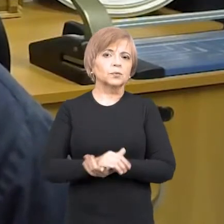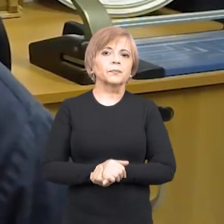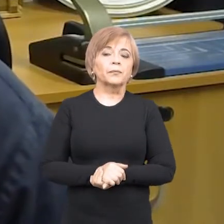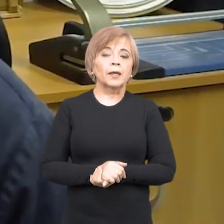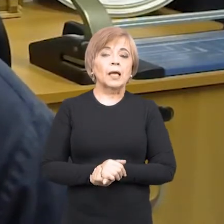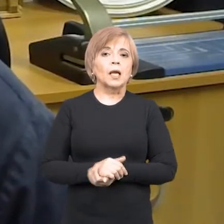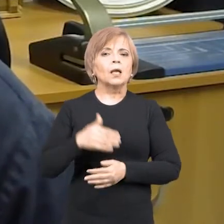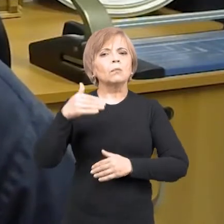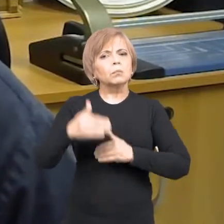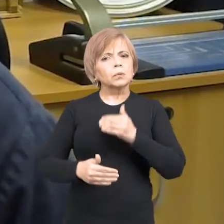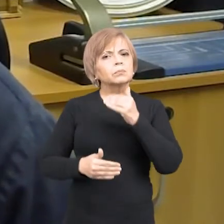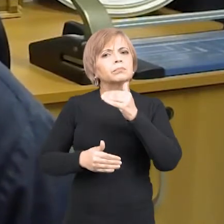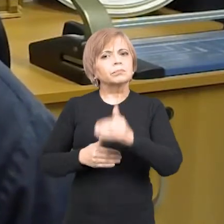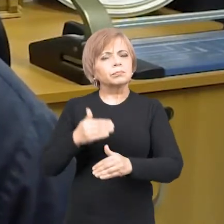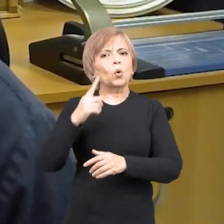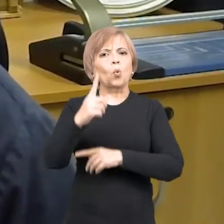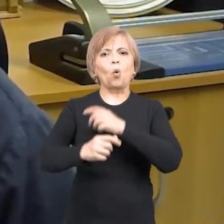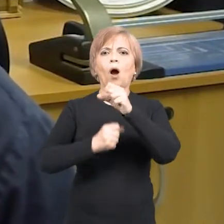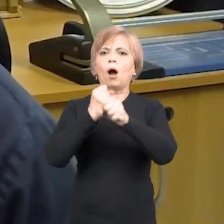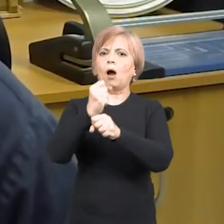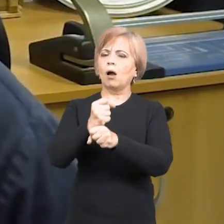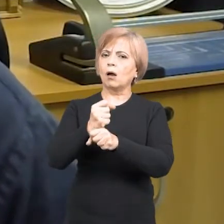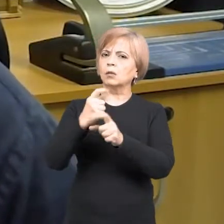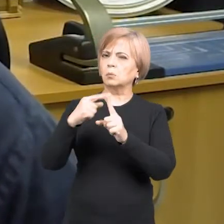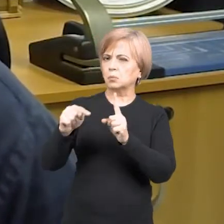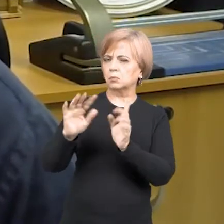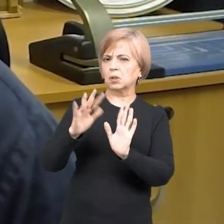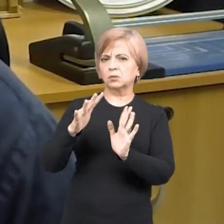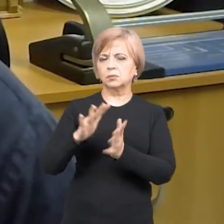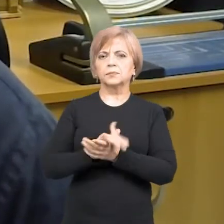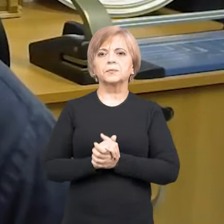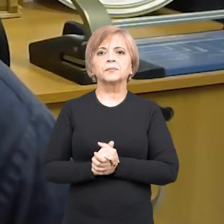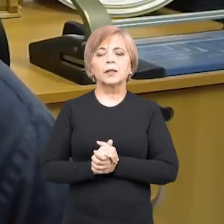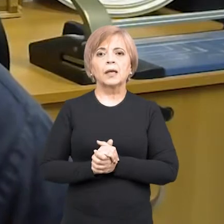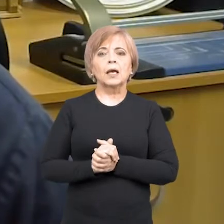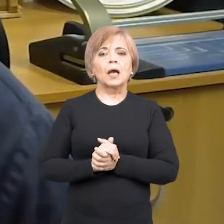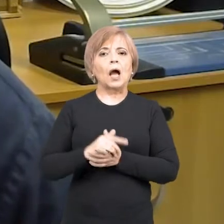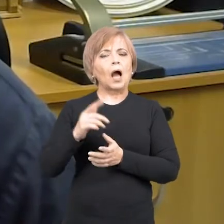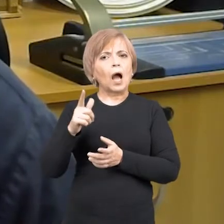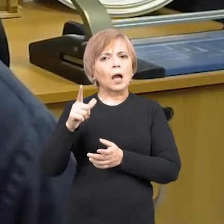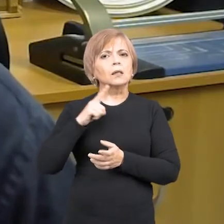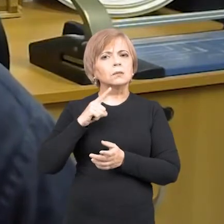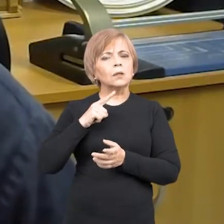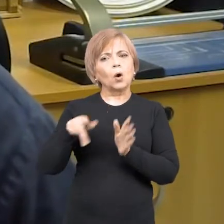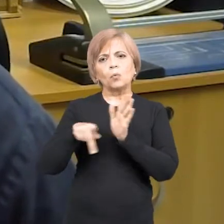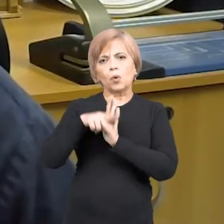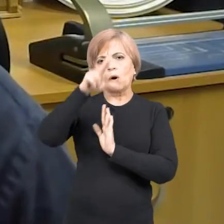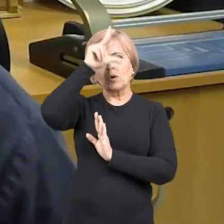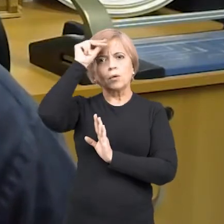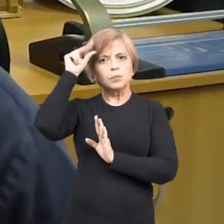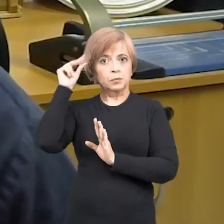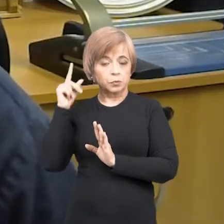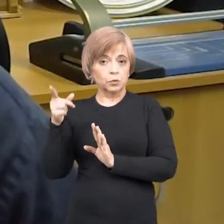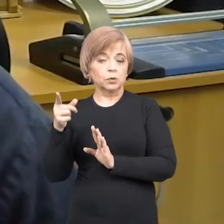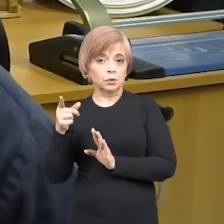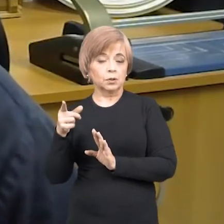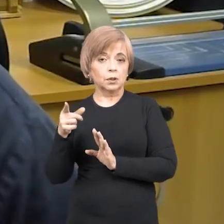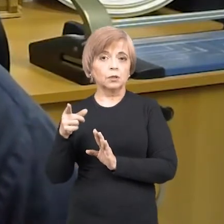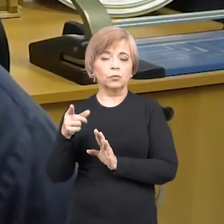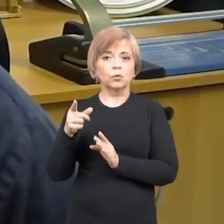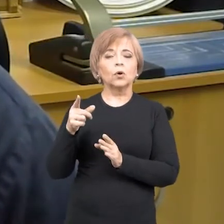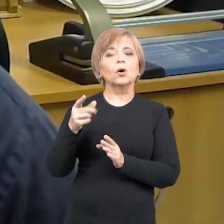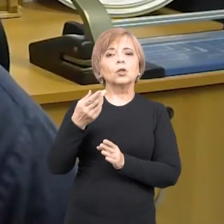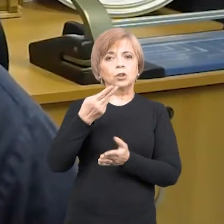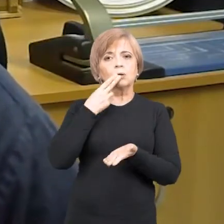E na sua tramitação, já um ano e pouco de tramitação, ficou apurado. O próprio município, aliás, em